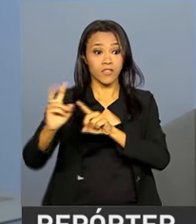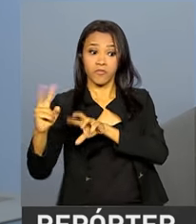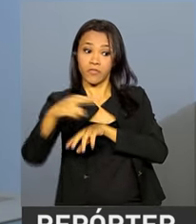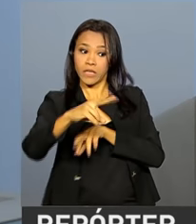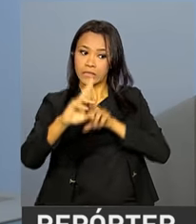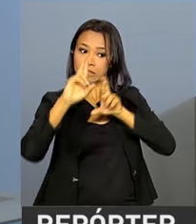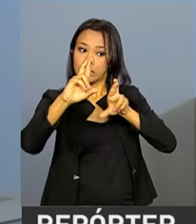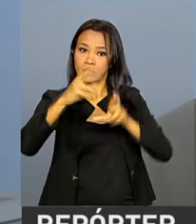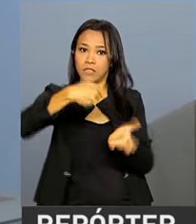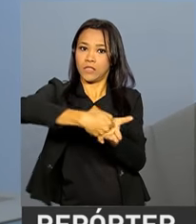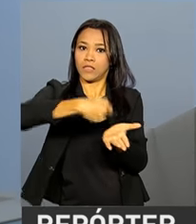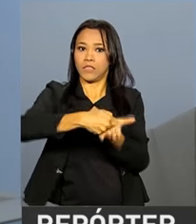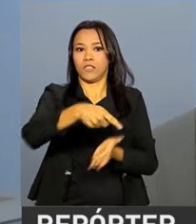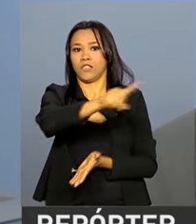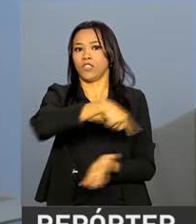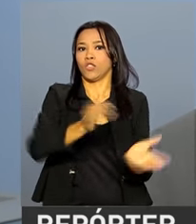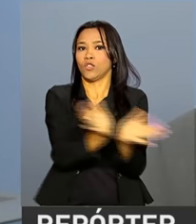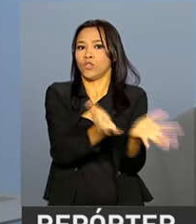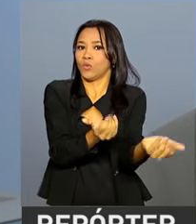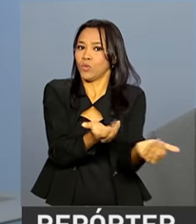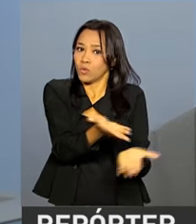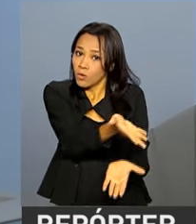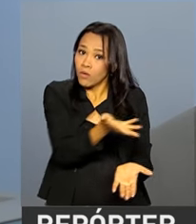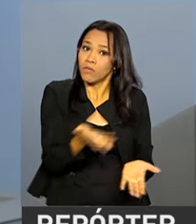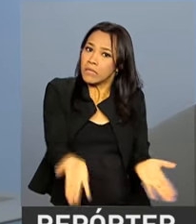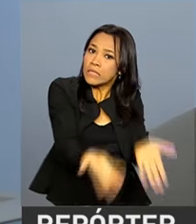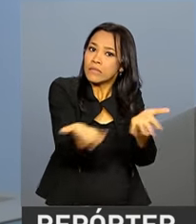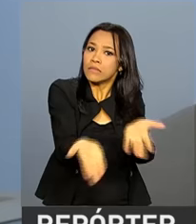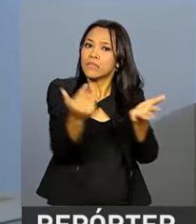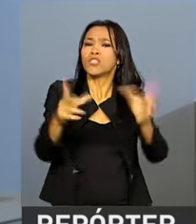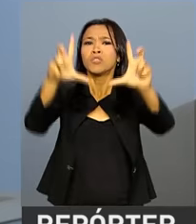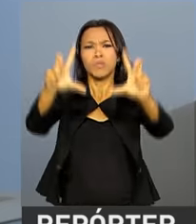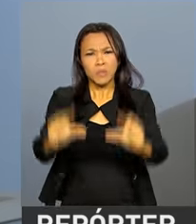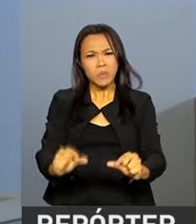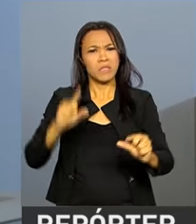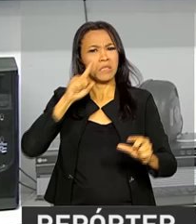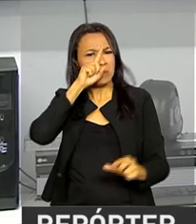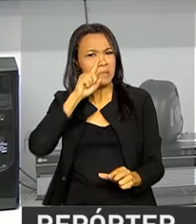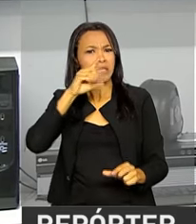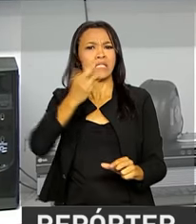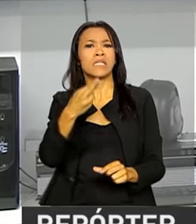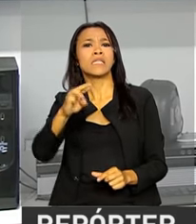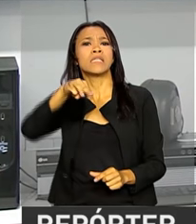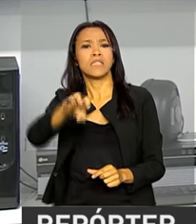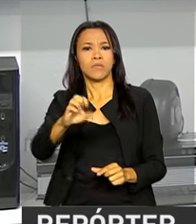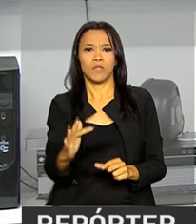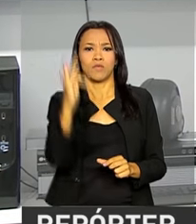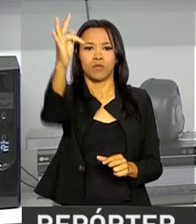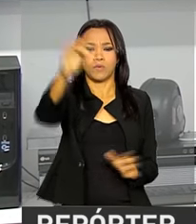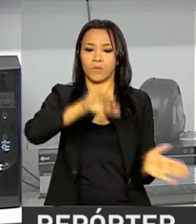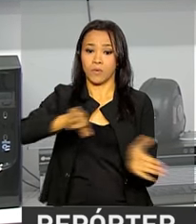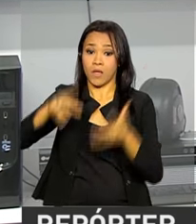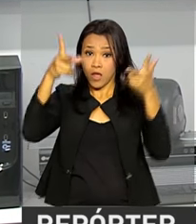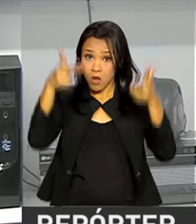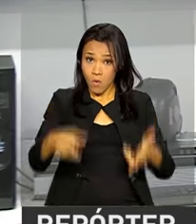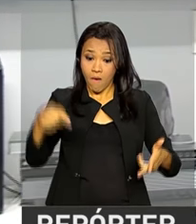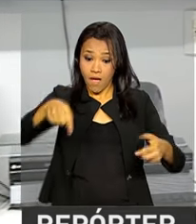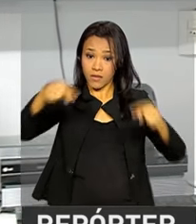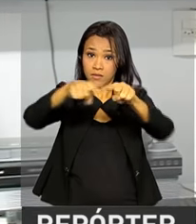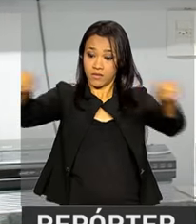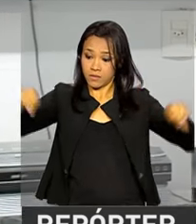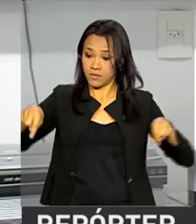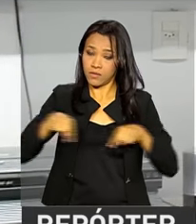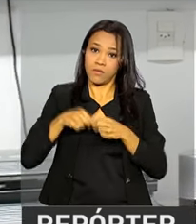e exige e a gente tá falando em diminuir a criminalidade do Futuro são em salas de aula como essa que os